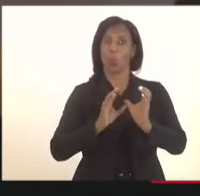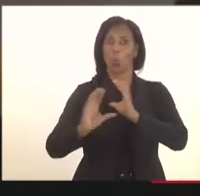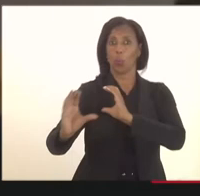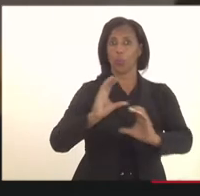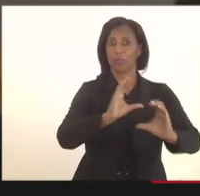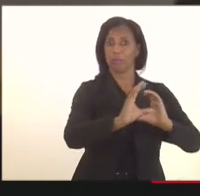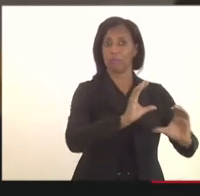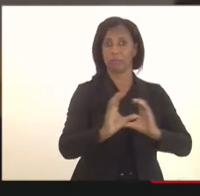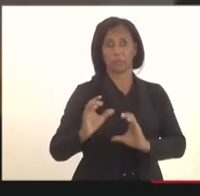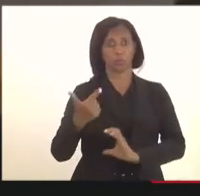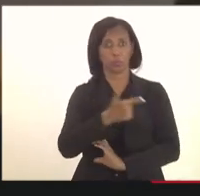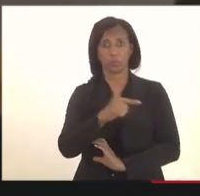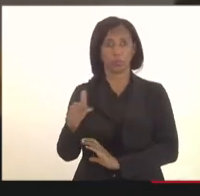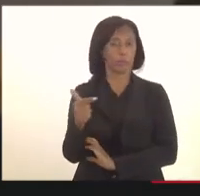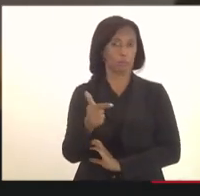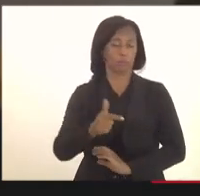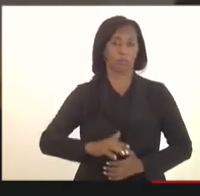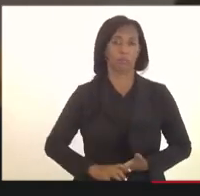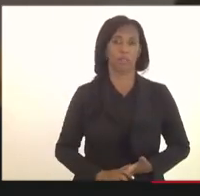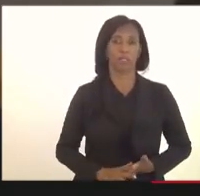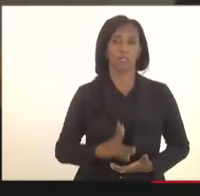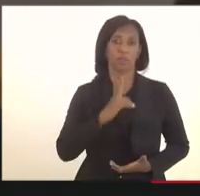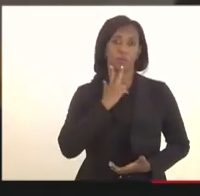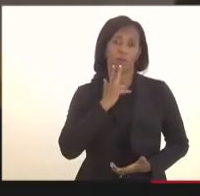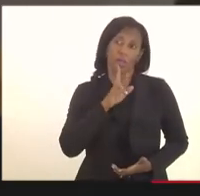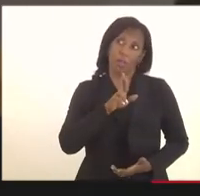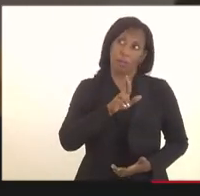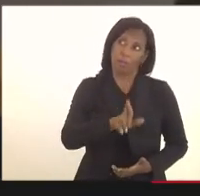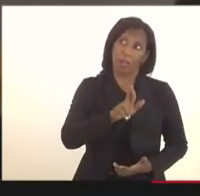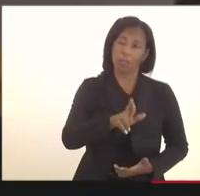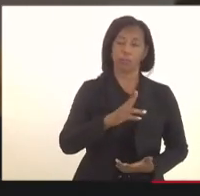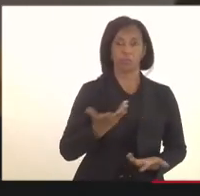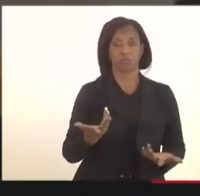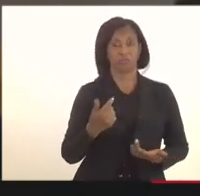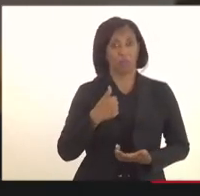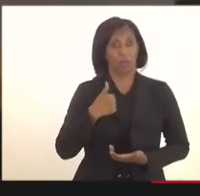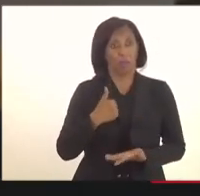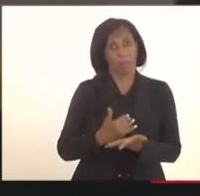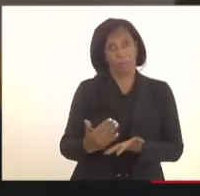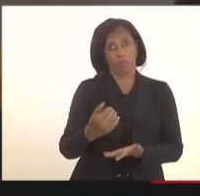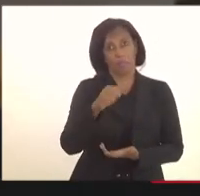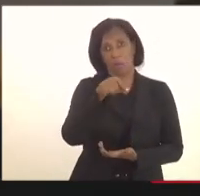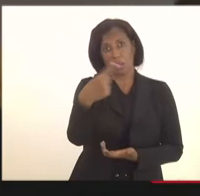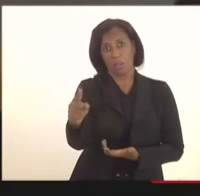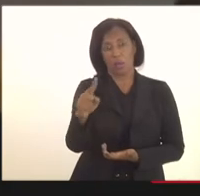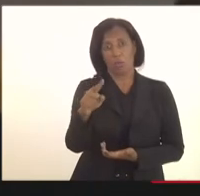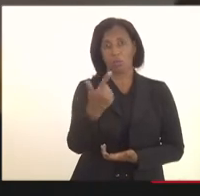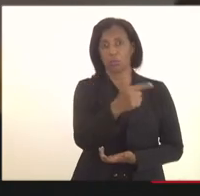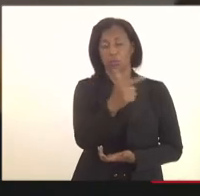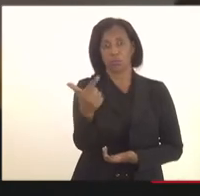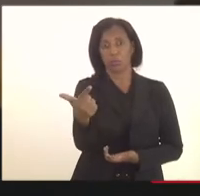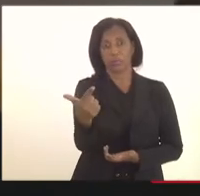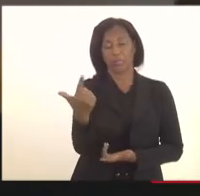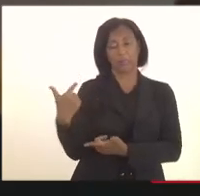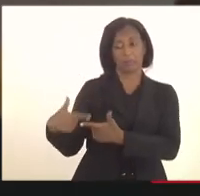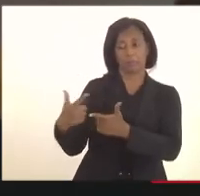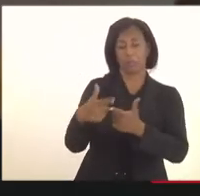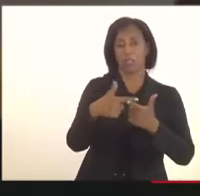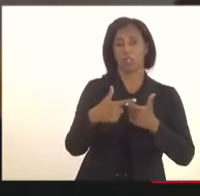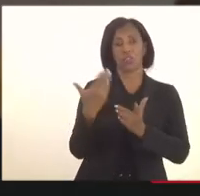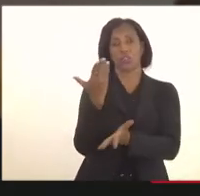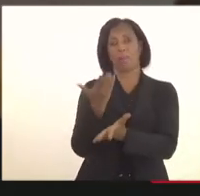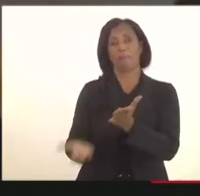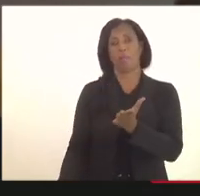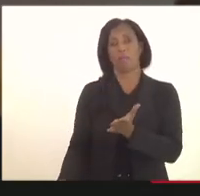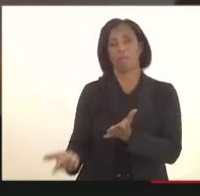contrato. Tá? Eu diria que minha resposta, assim, a princípio, é não. Porque não existe esse risco para o Estado do Rio de Janeiro estar perdendo algum